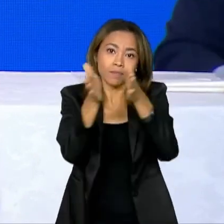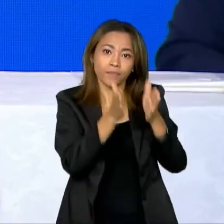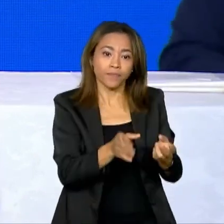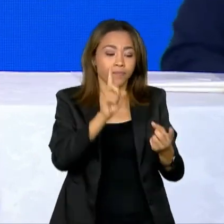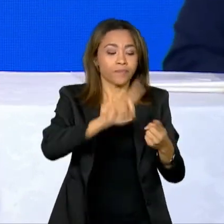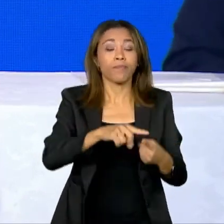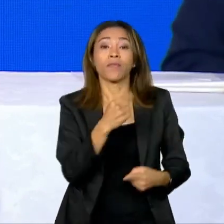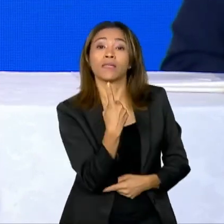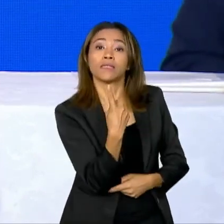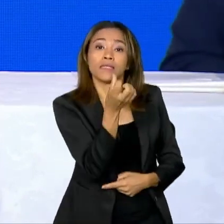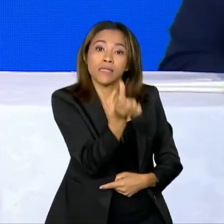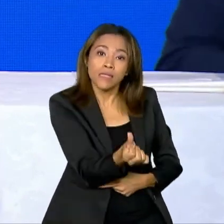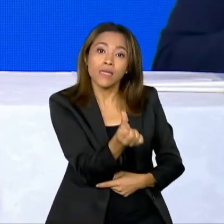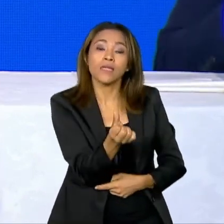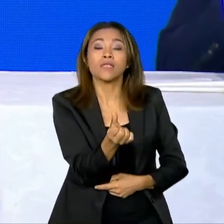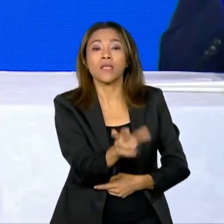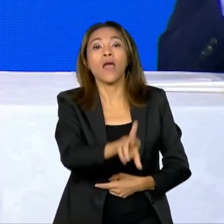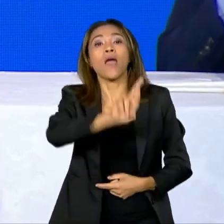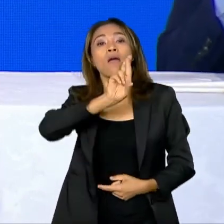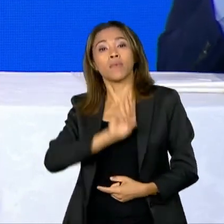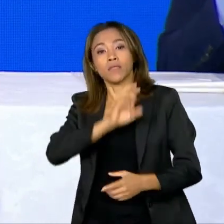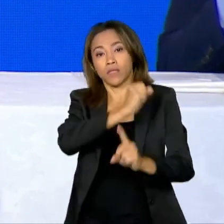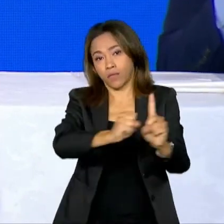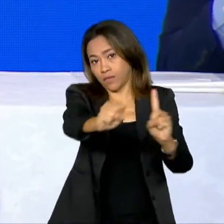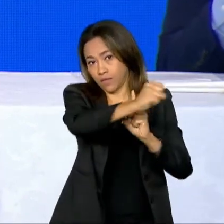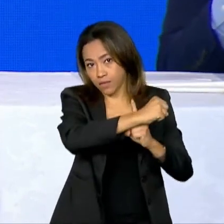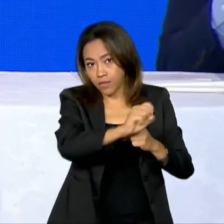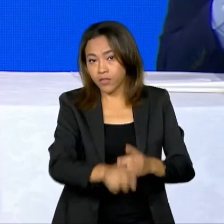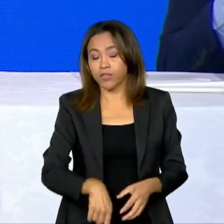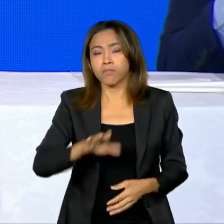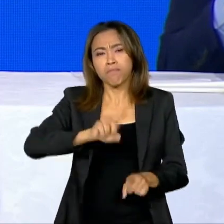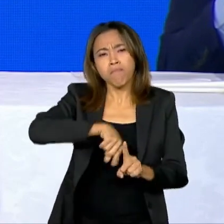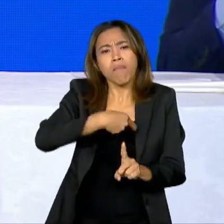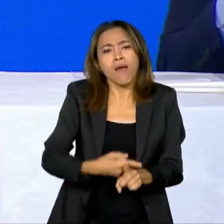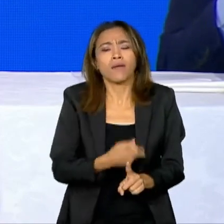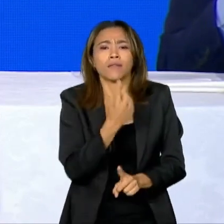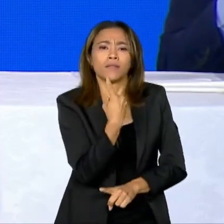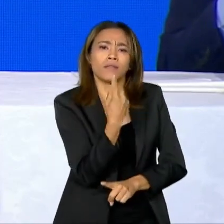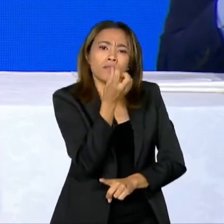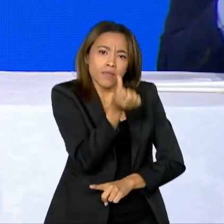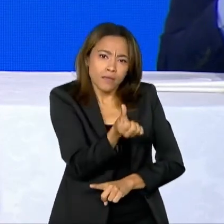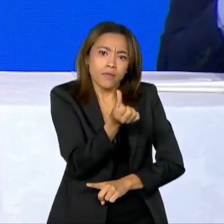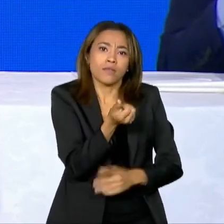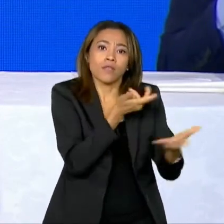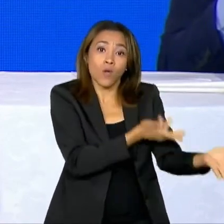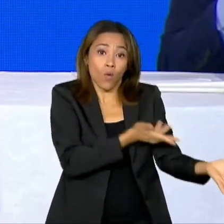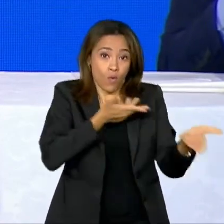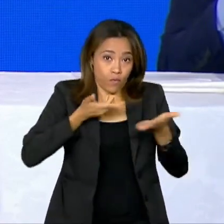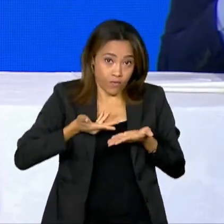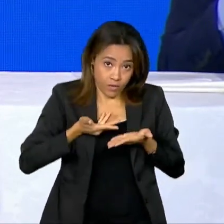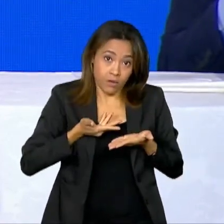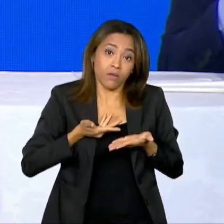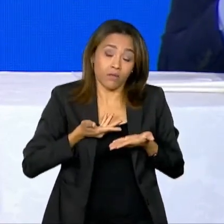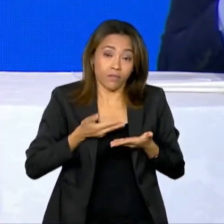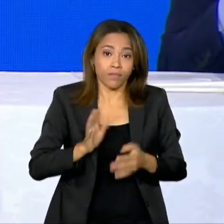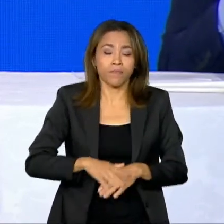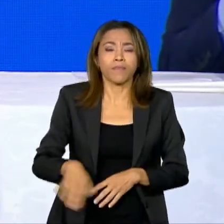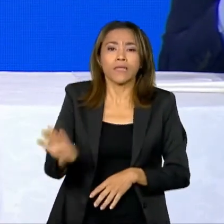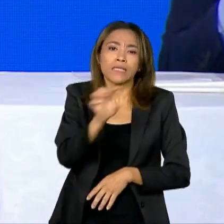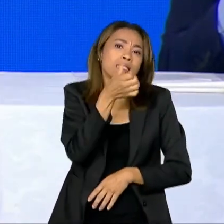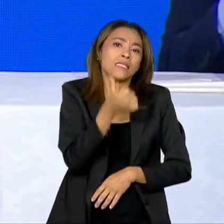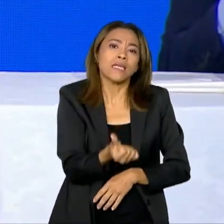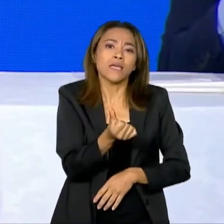da sociedade civil, mais 16 convidados, 6